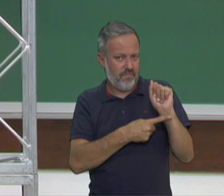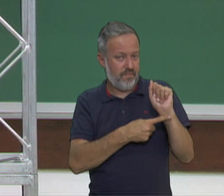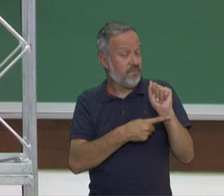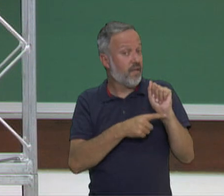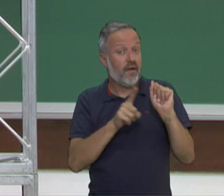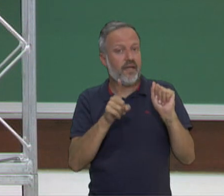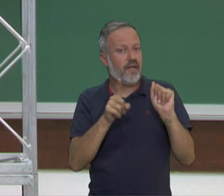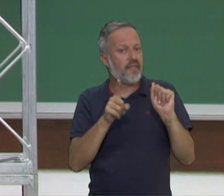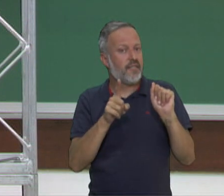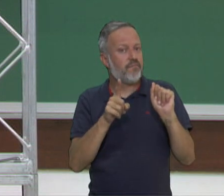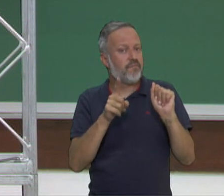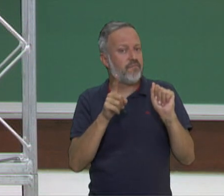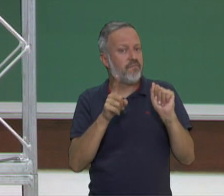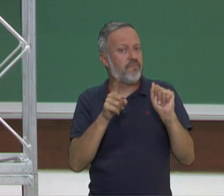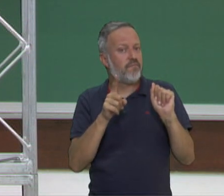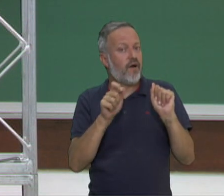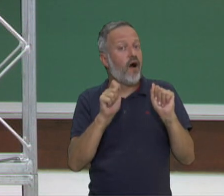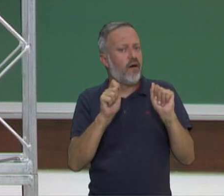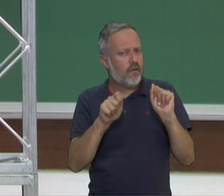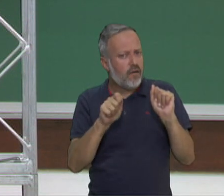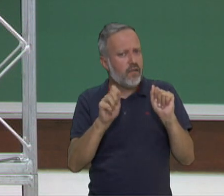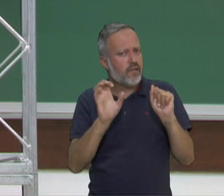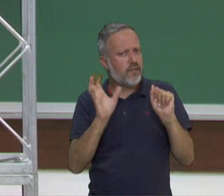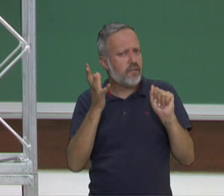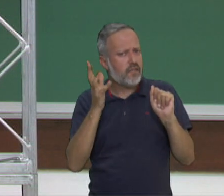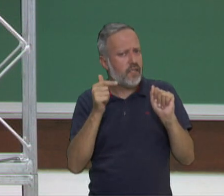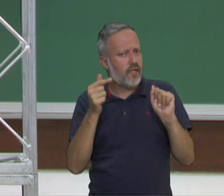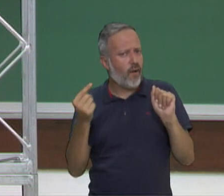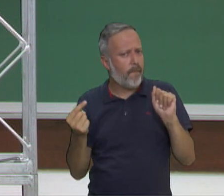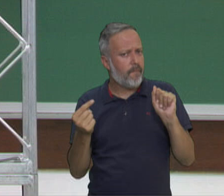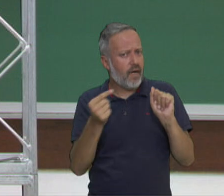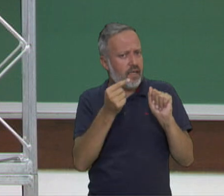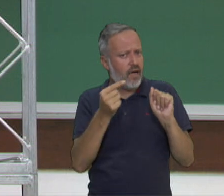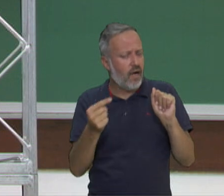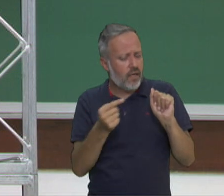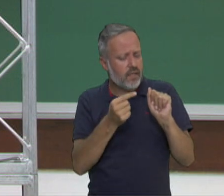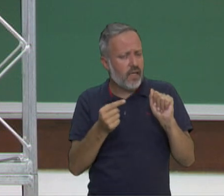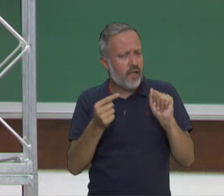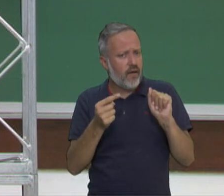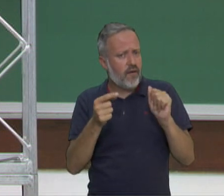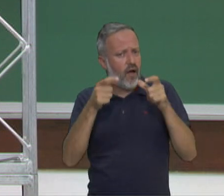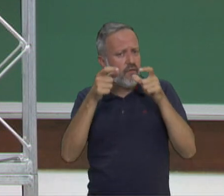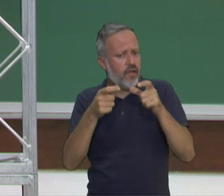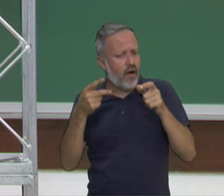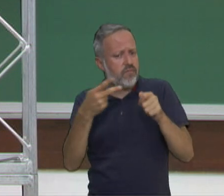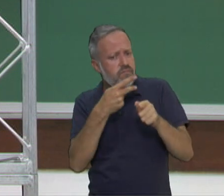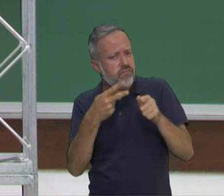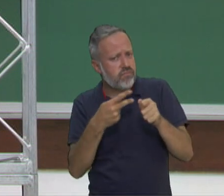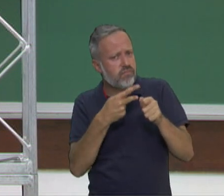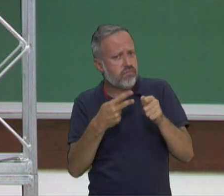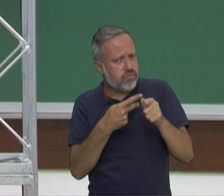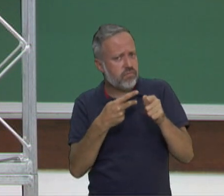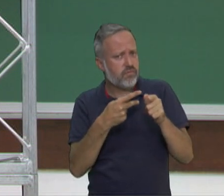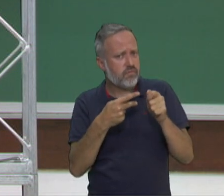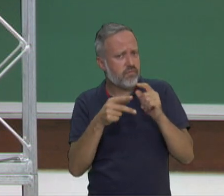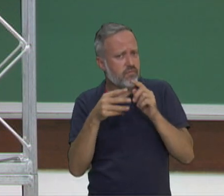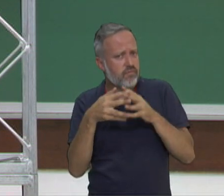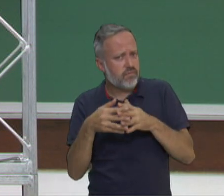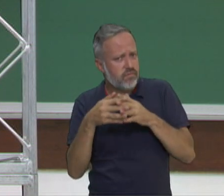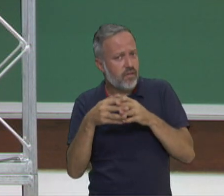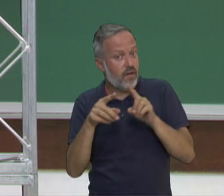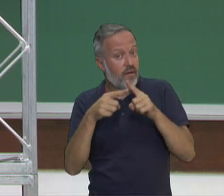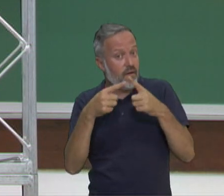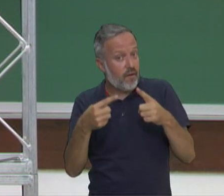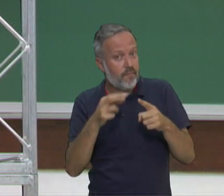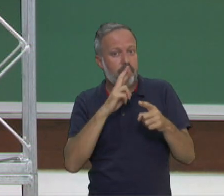celular para visualizar as aulas, pode ser que a seta desconfigure, certo? Não tem como prever que celular que todos têm para resolver isso.